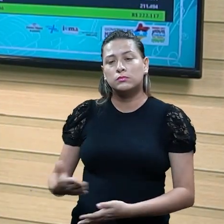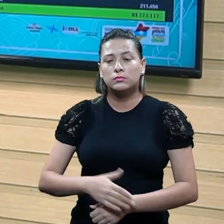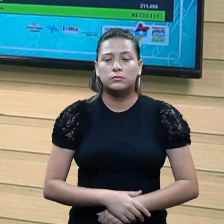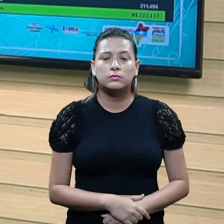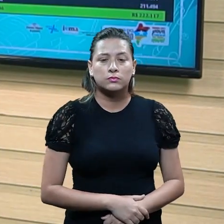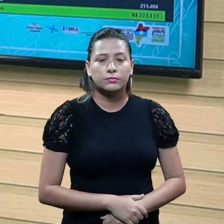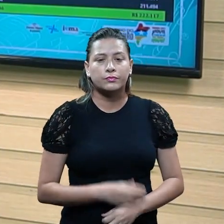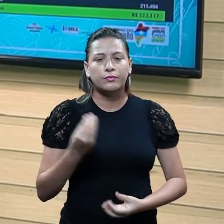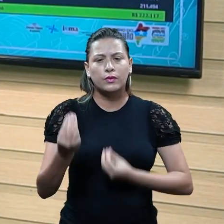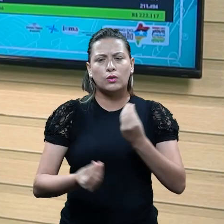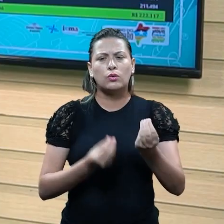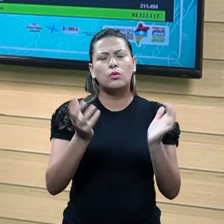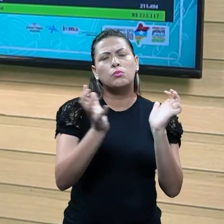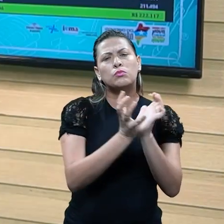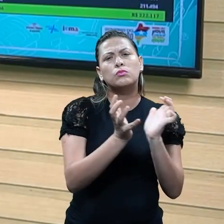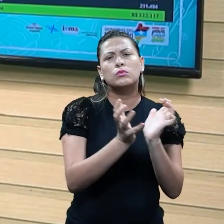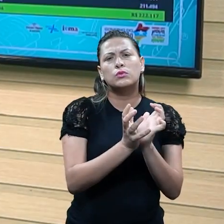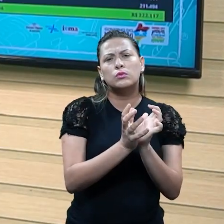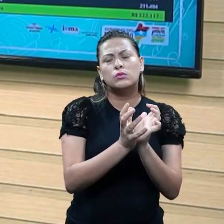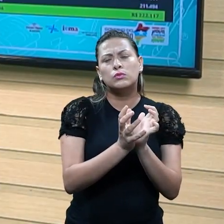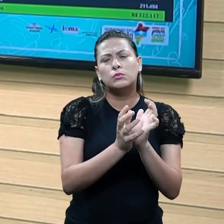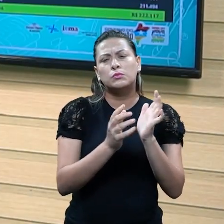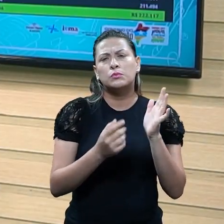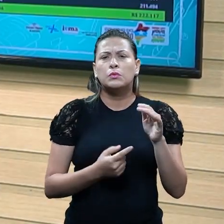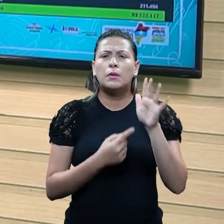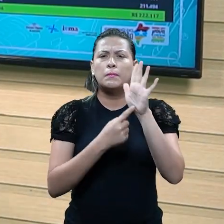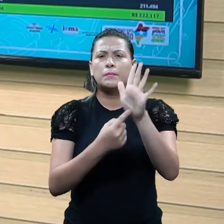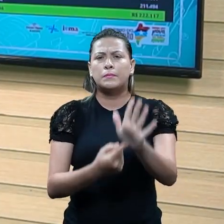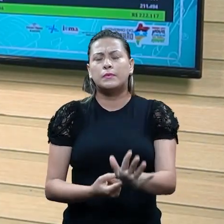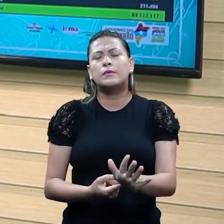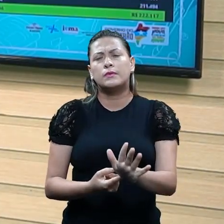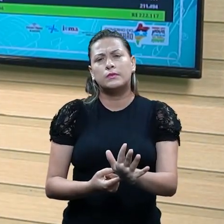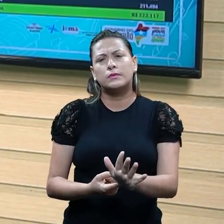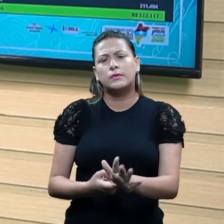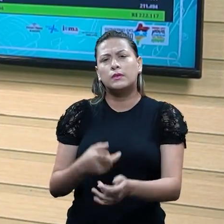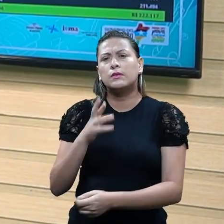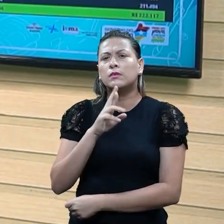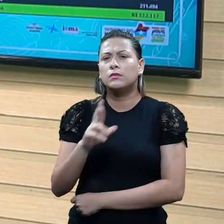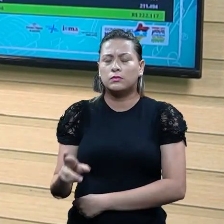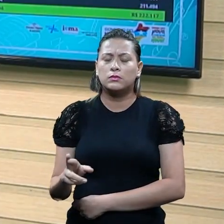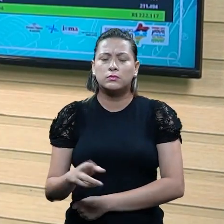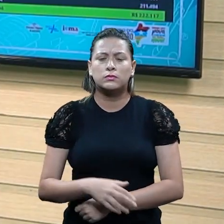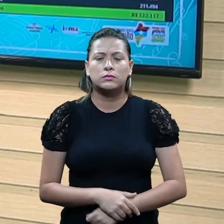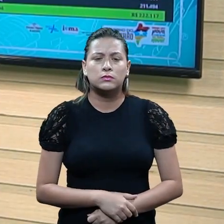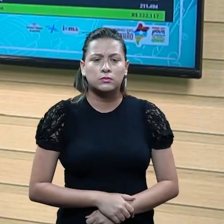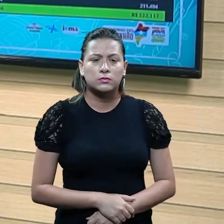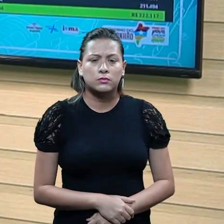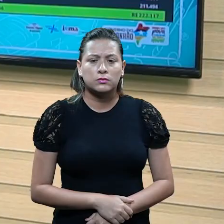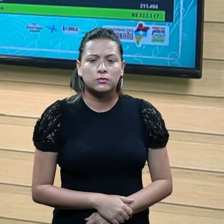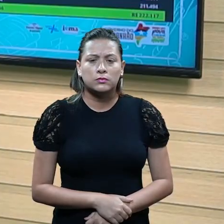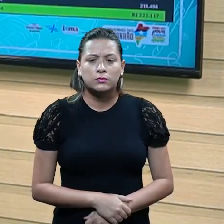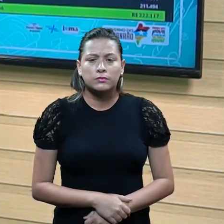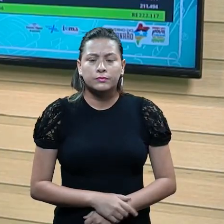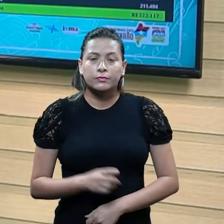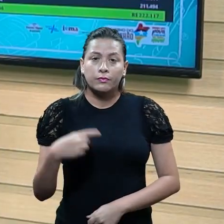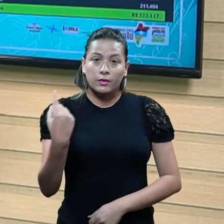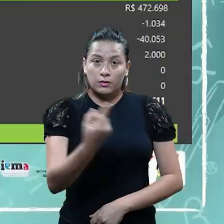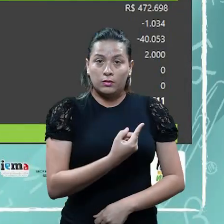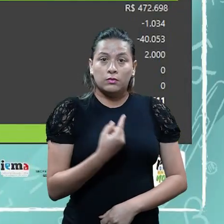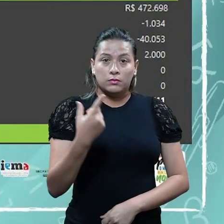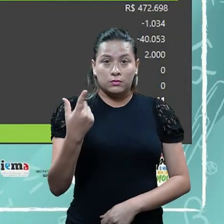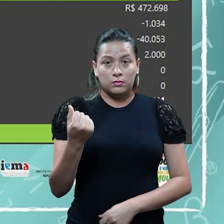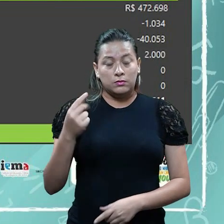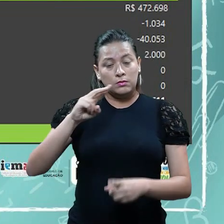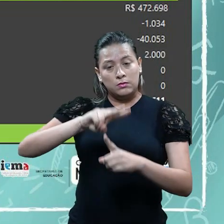é que uma cooperativa apresenta o seu resultado para a assembleia, para todos os seus cooperados e diz, ó, nós